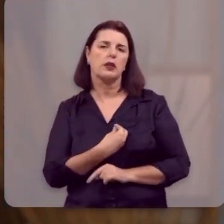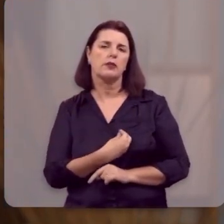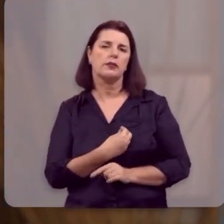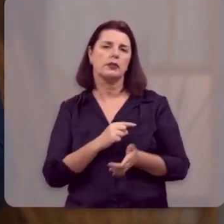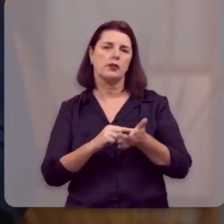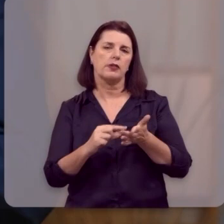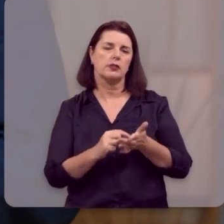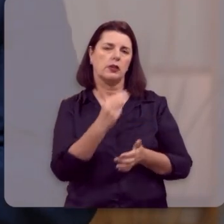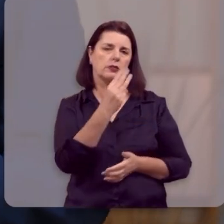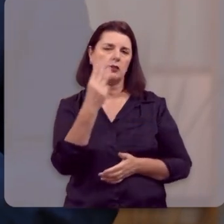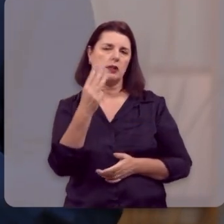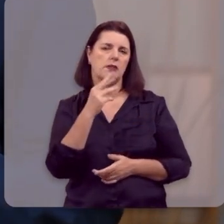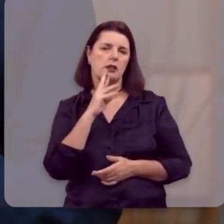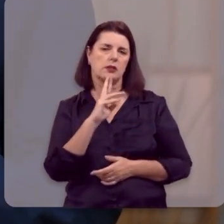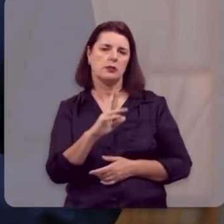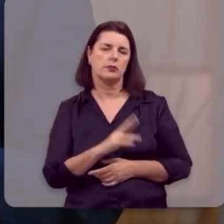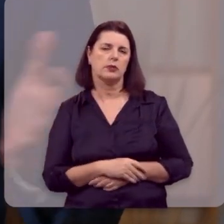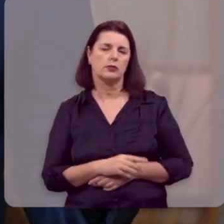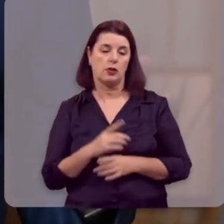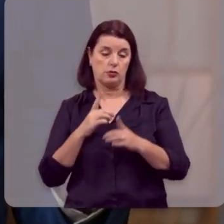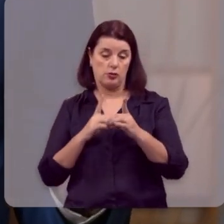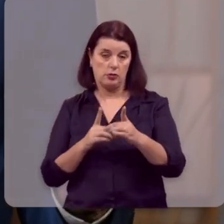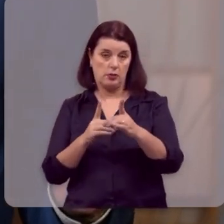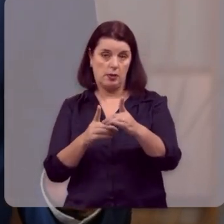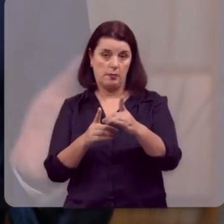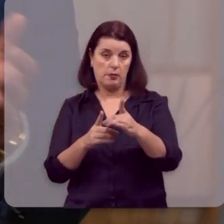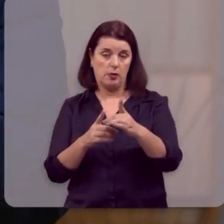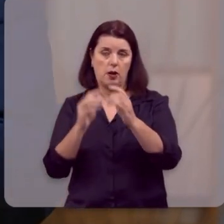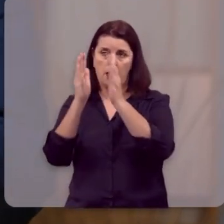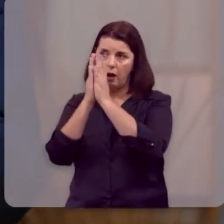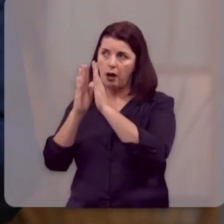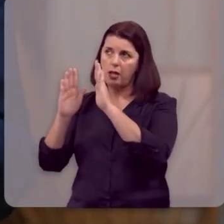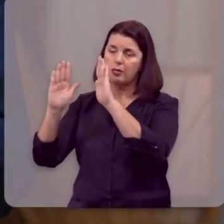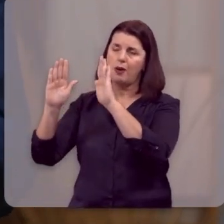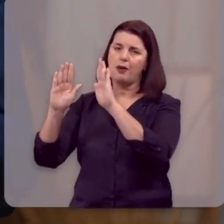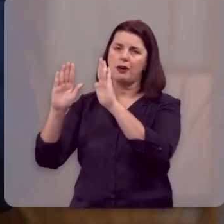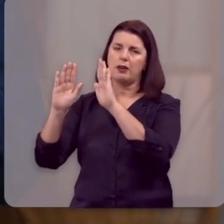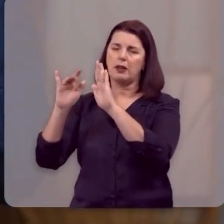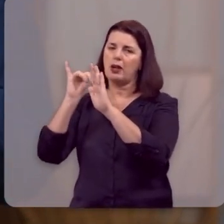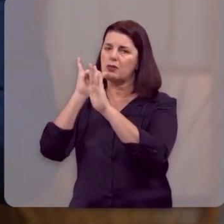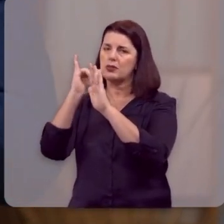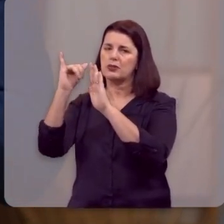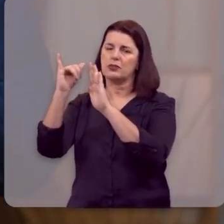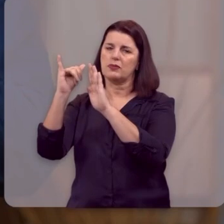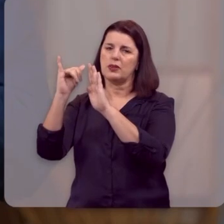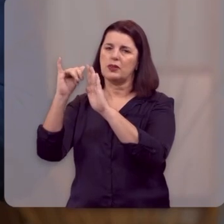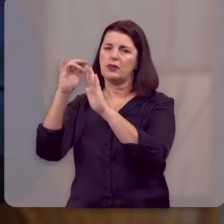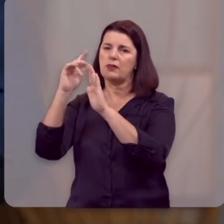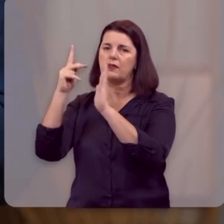verso 33 responde: os discípulos o adoraram e disseram: